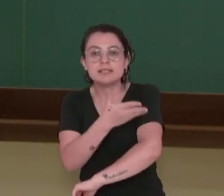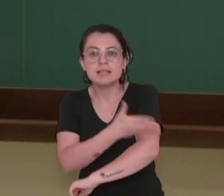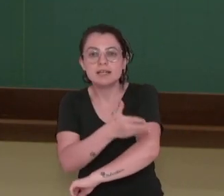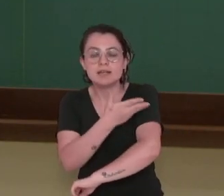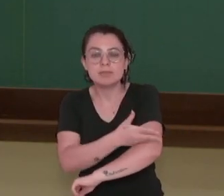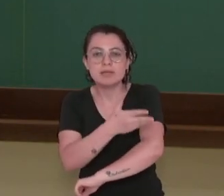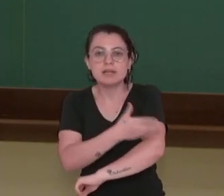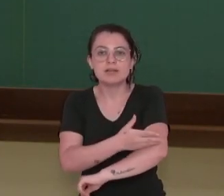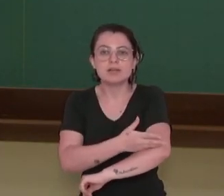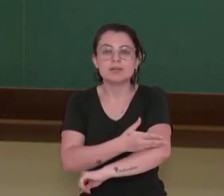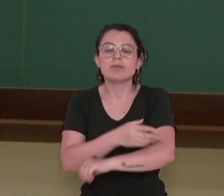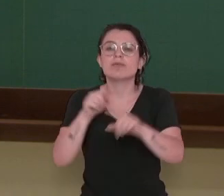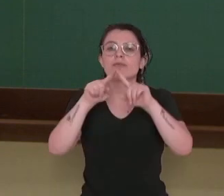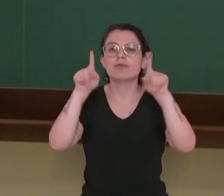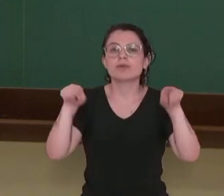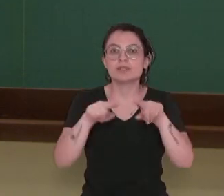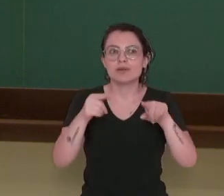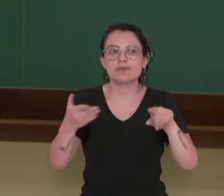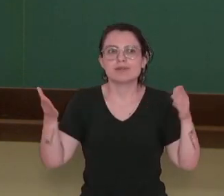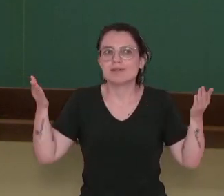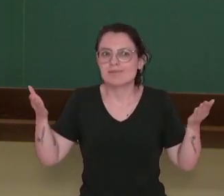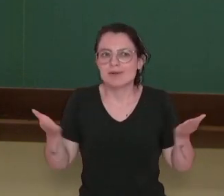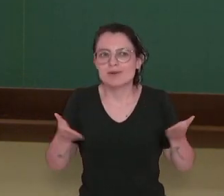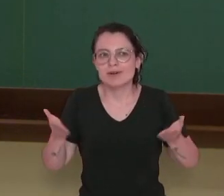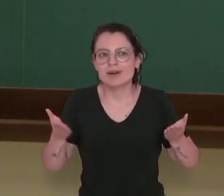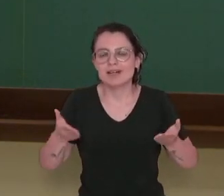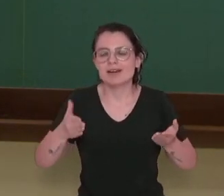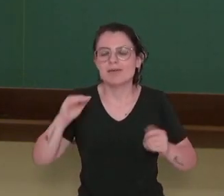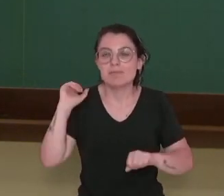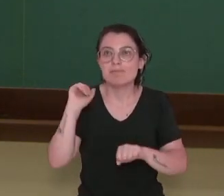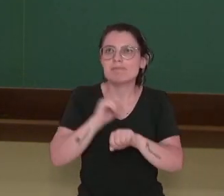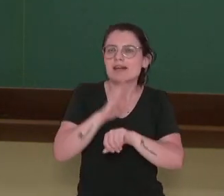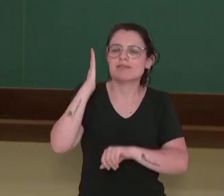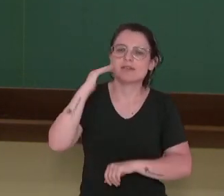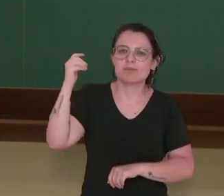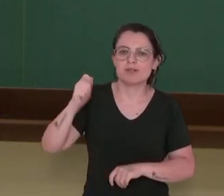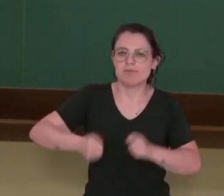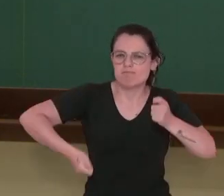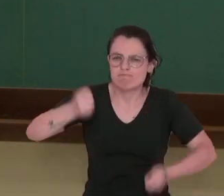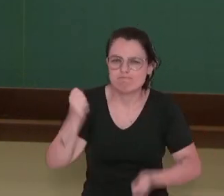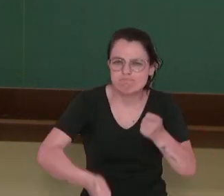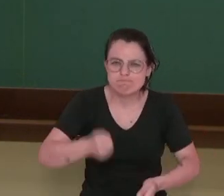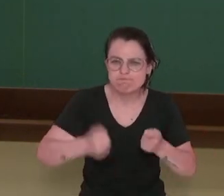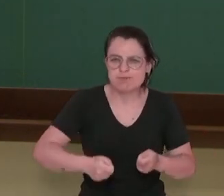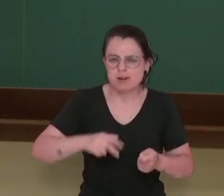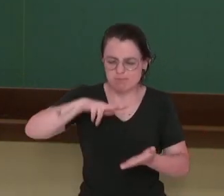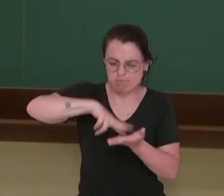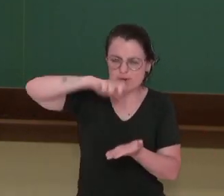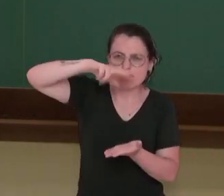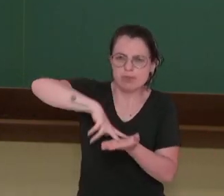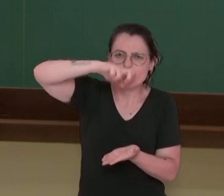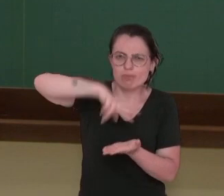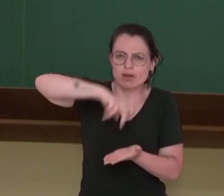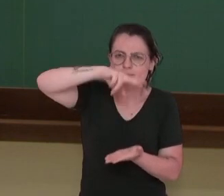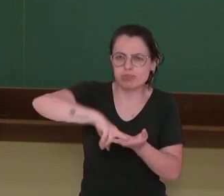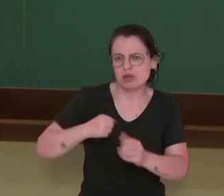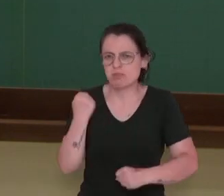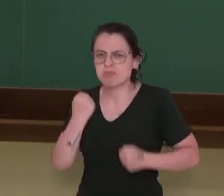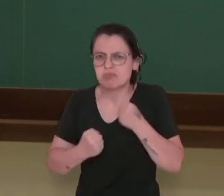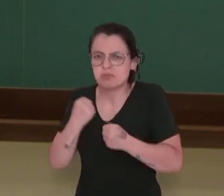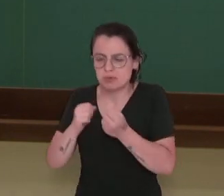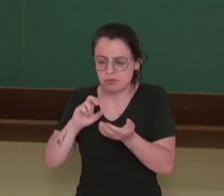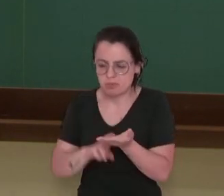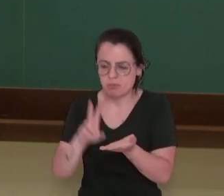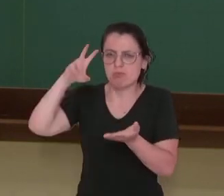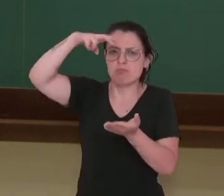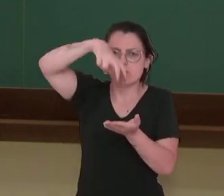funcional, que é o que está mais em auge agora, né? É um método de trabalho que é ainda mais dinâmico do que os treinos convencionais.